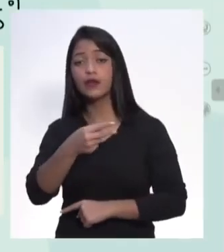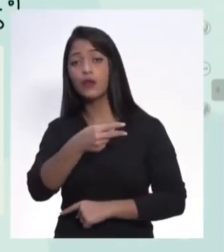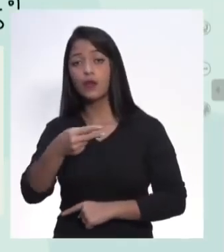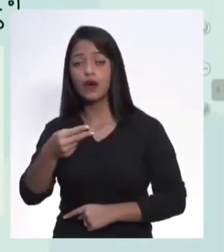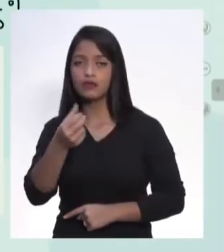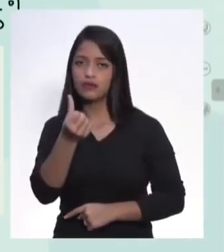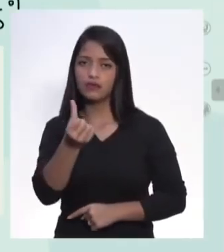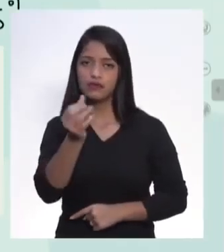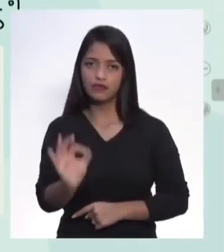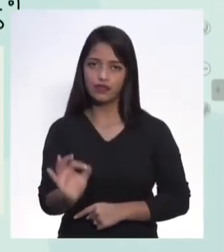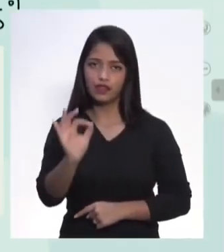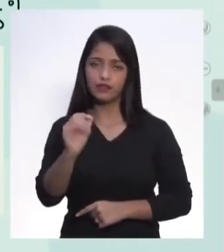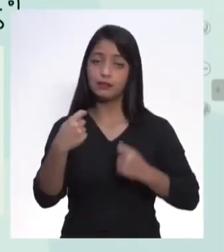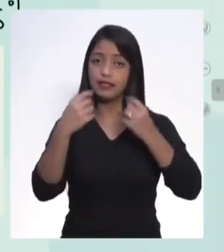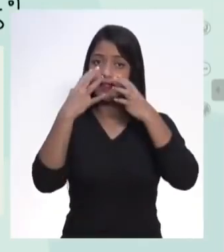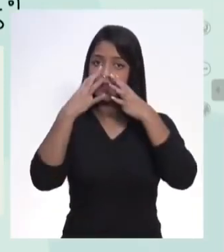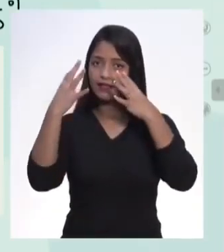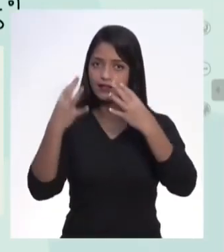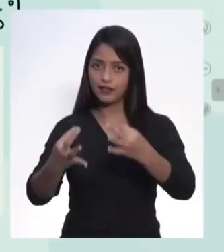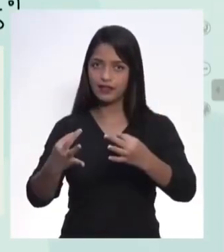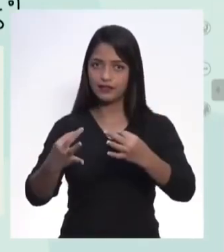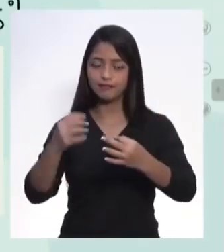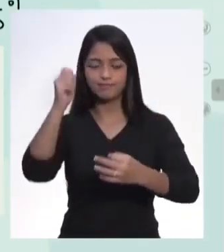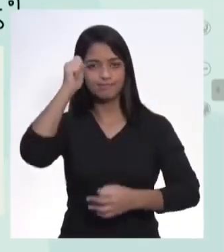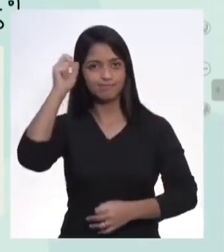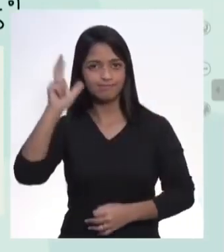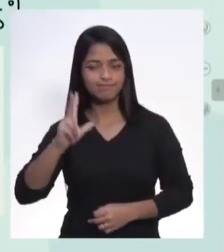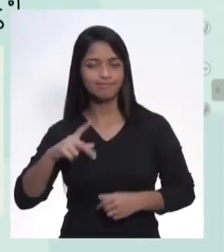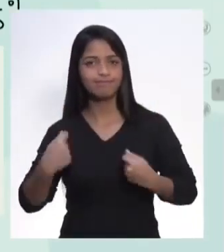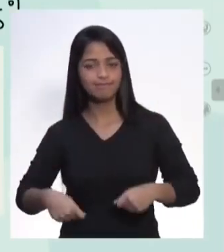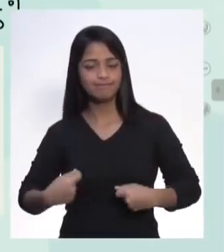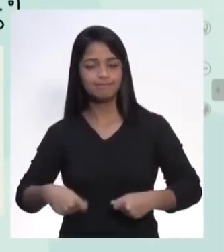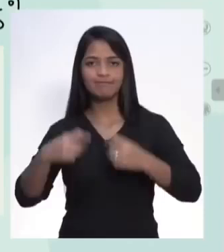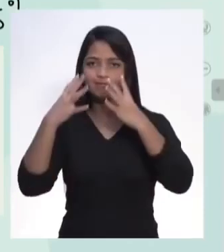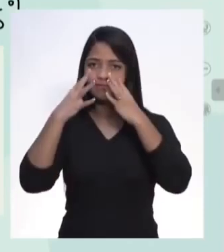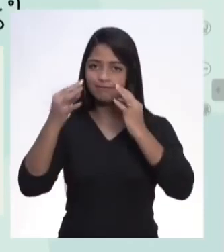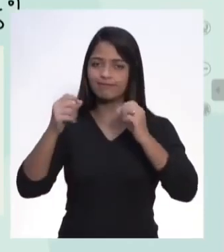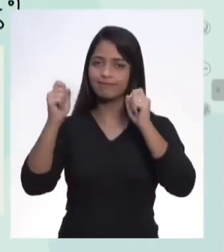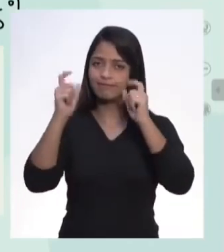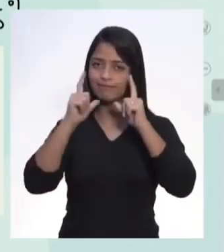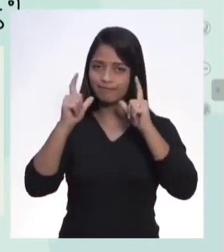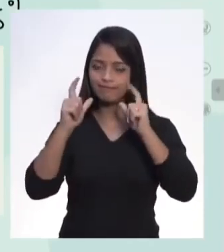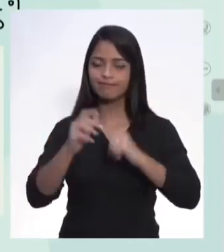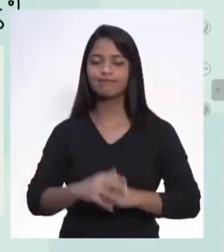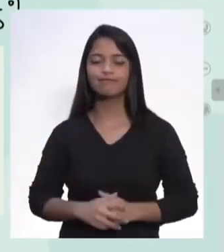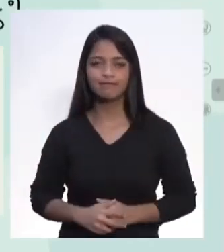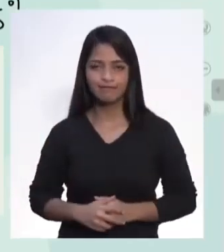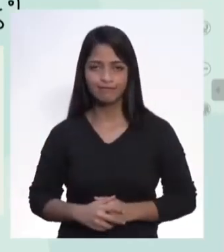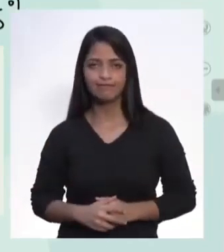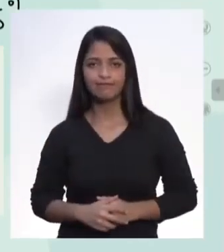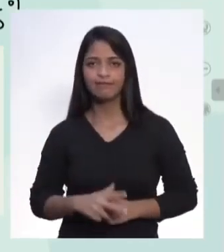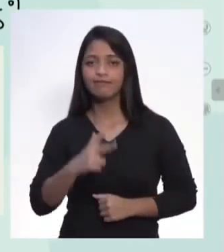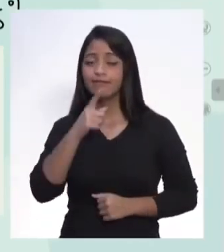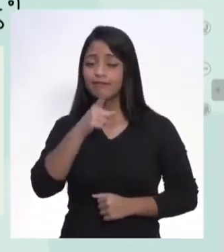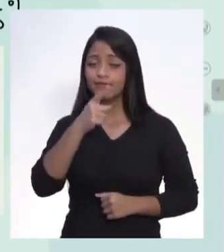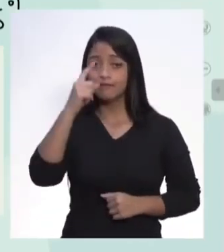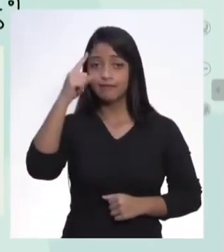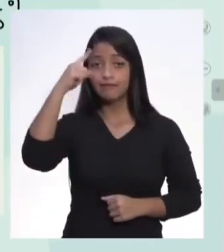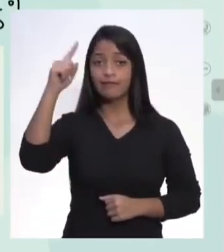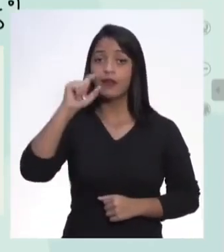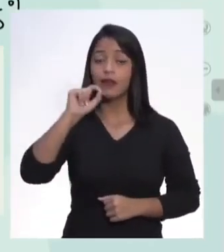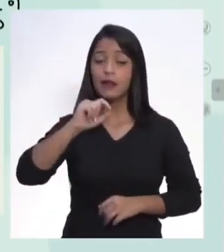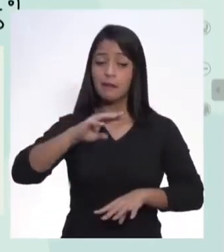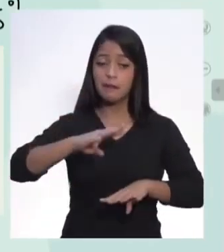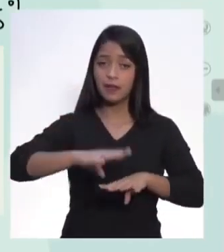6%. Então, você tem que ficar ligeiro, você tem que tomar cuidado. Parece em matemática,